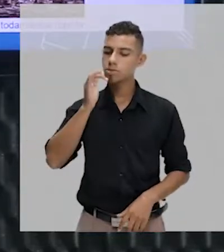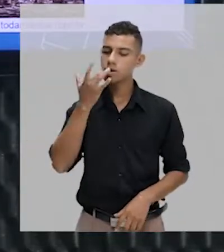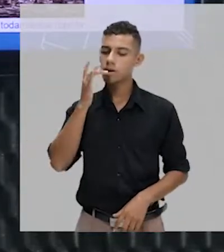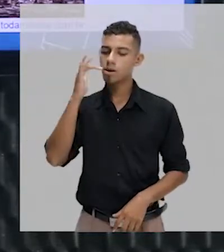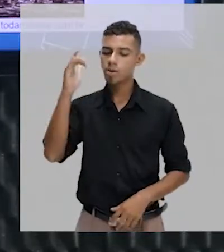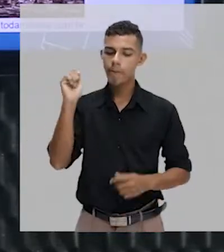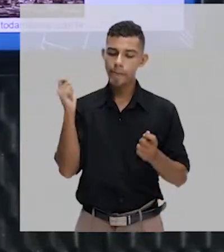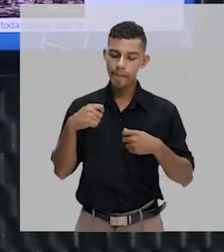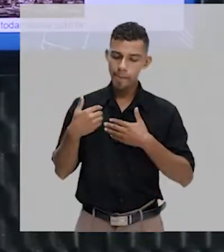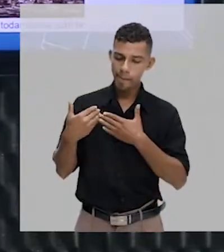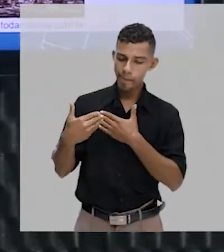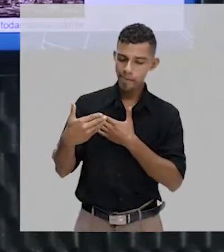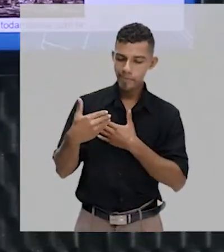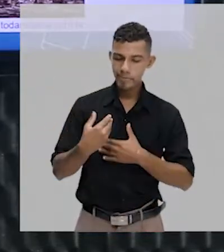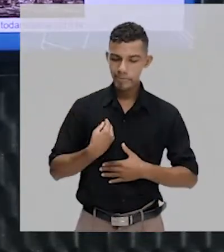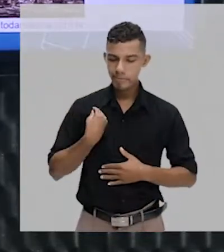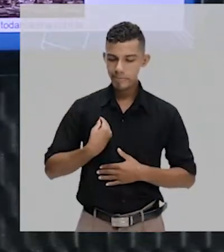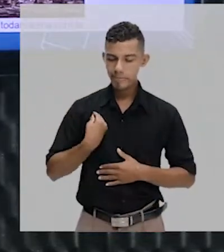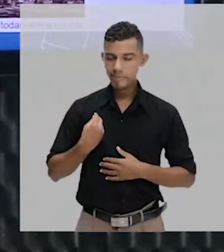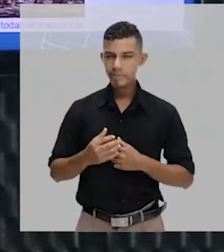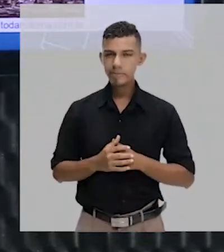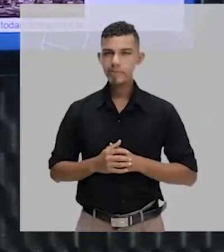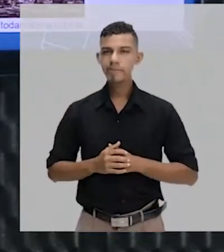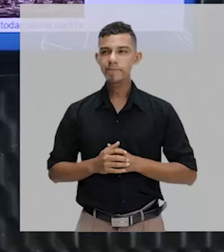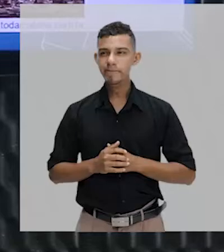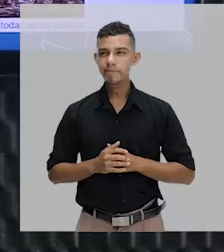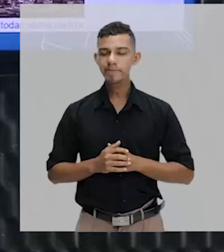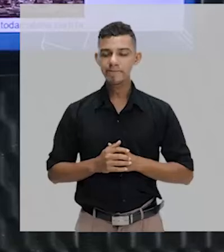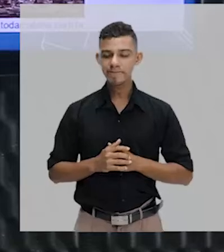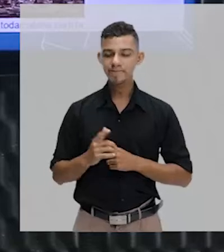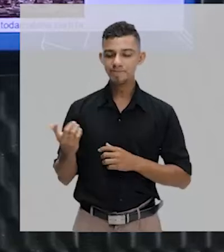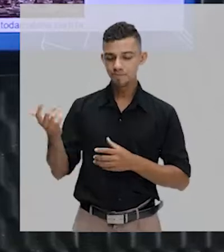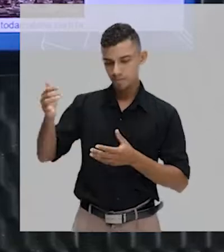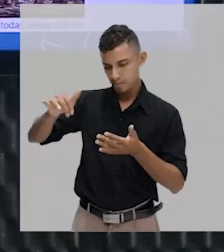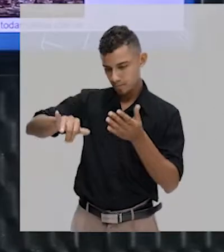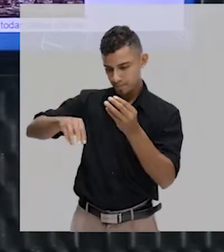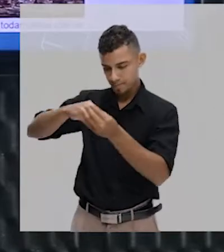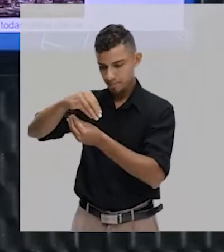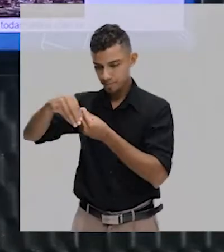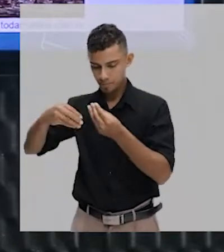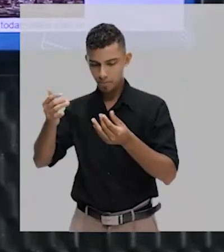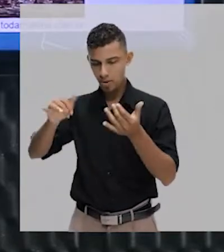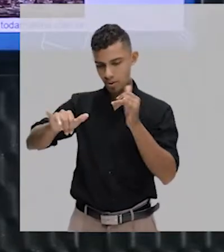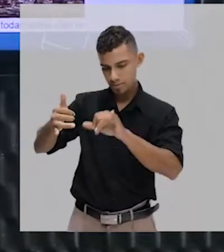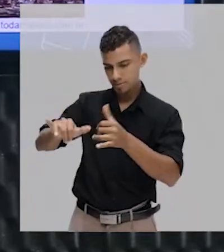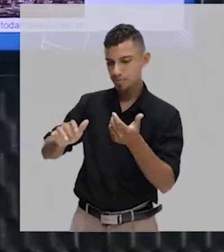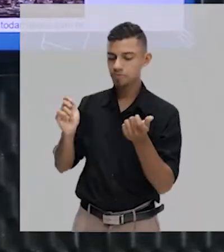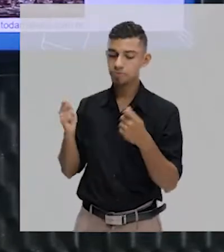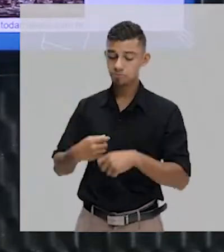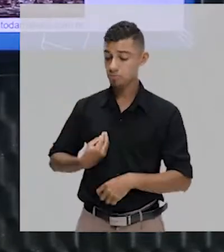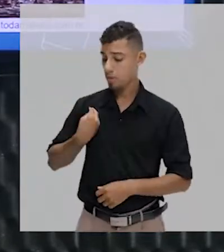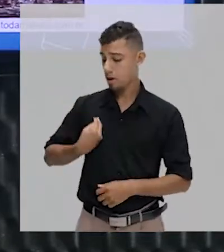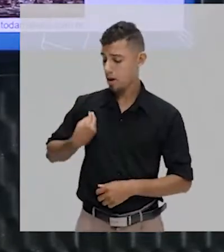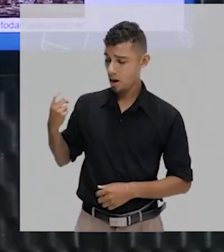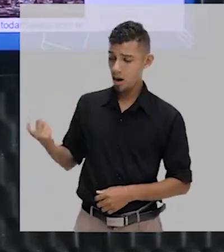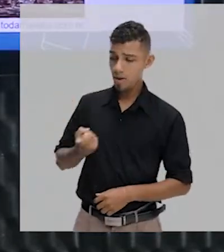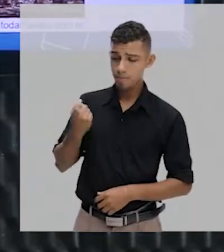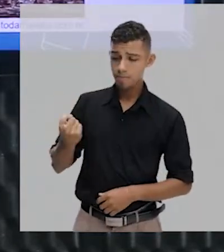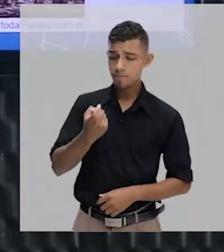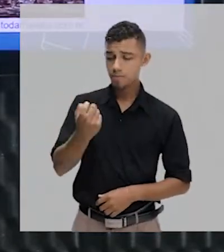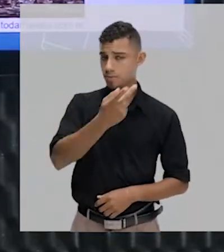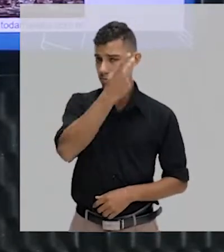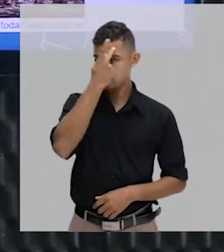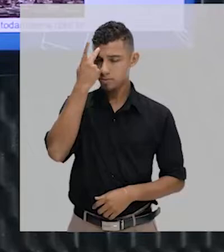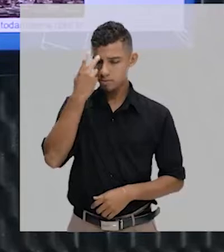o elixir da longa vida seria aquela porção mágica que daria a vida eterna para quem